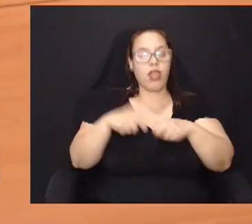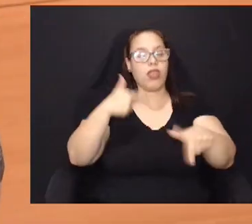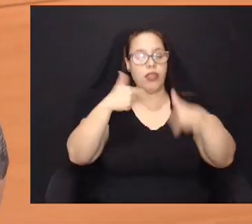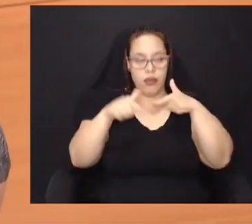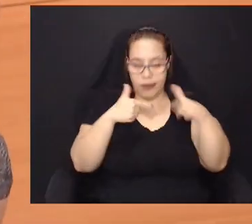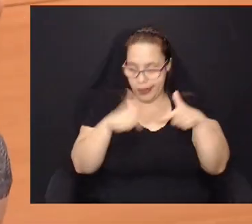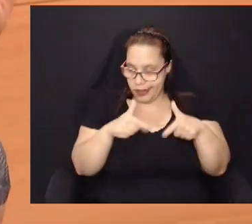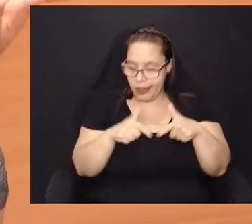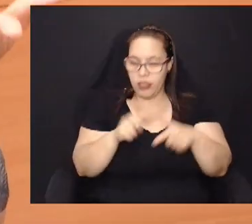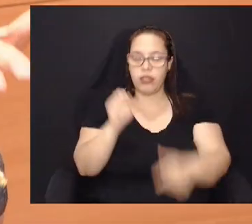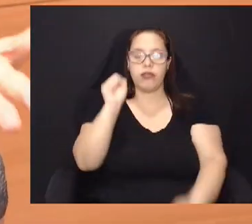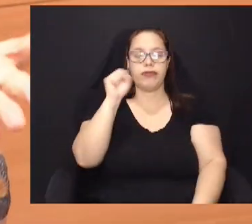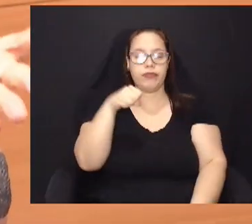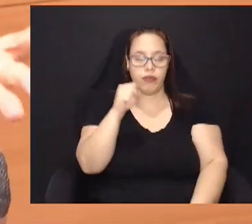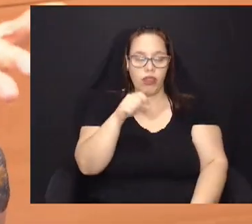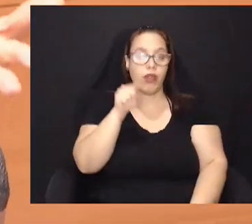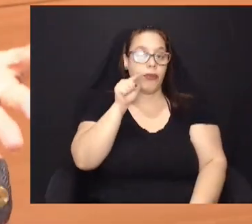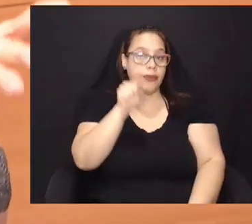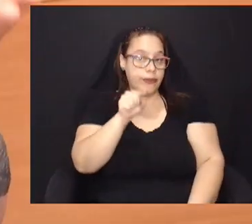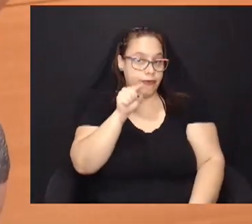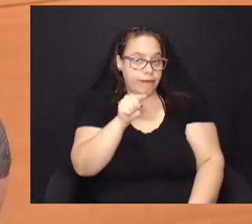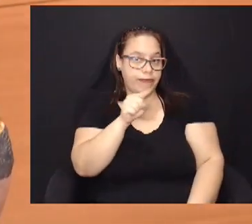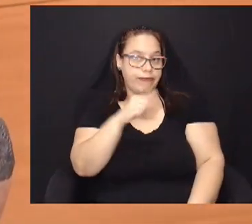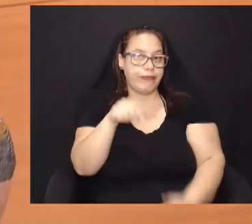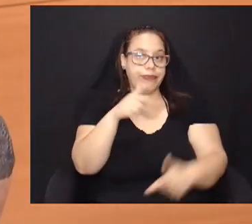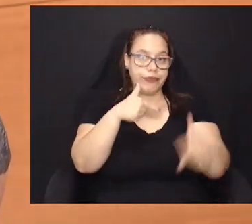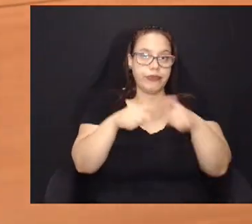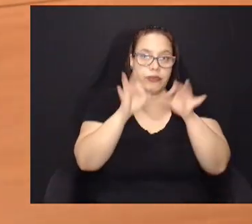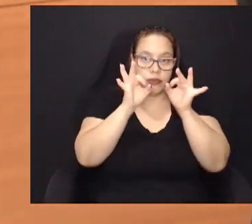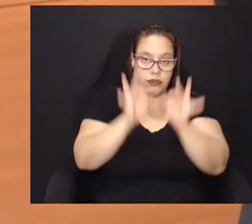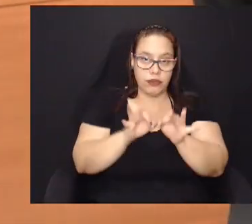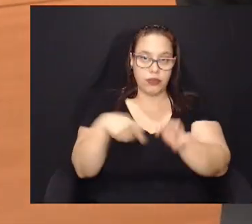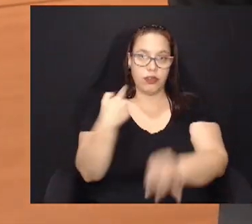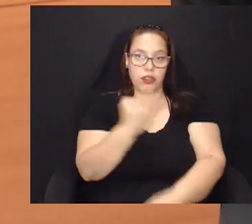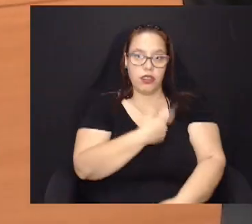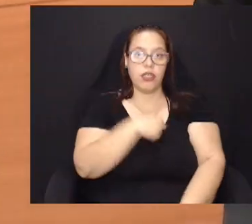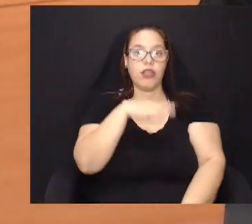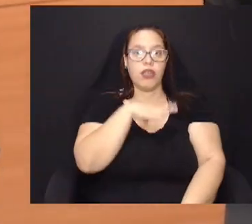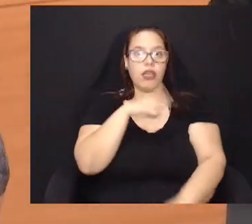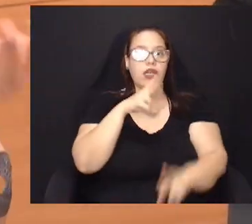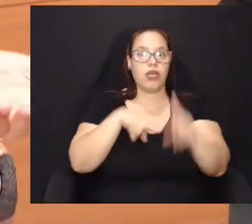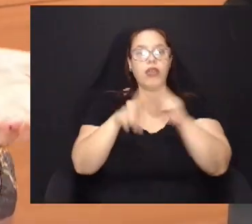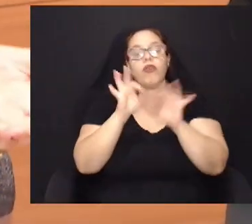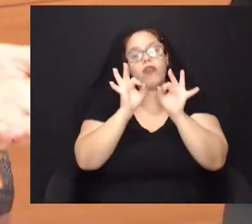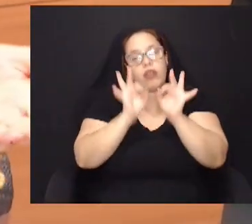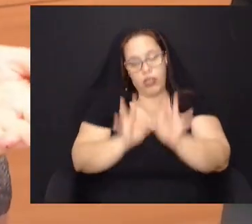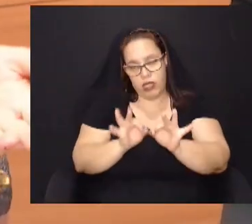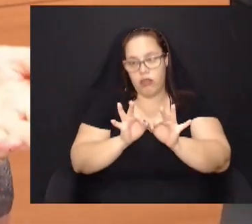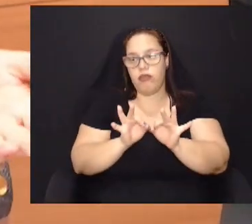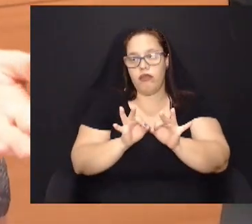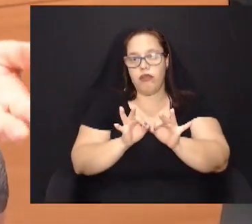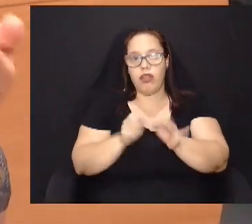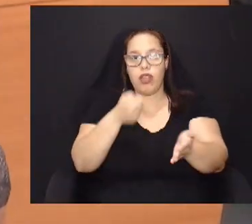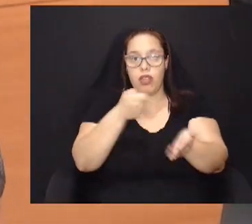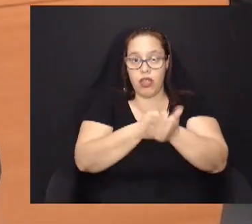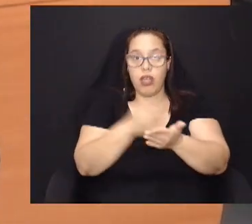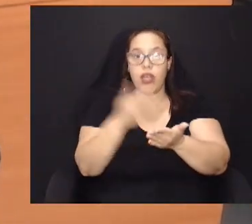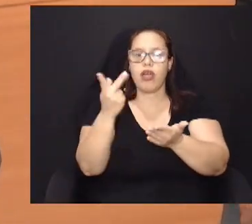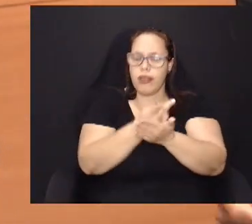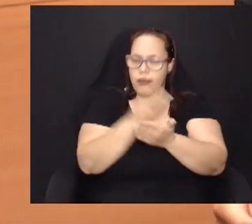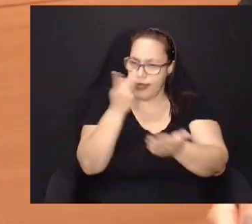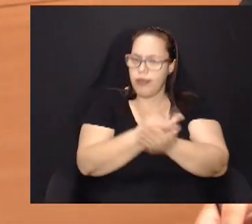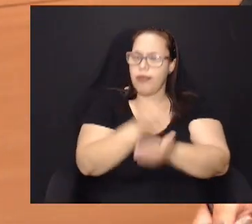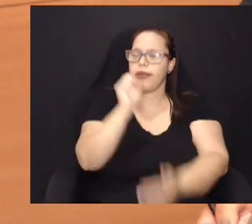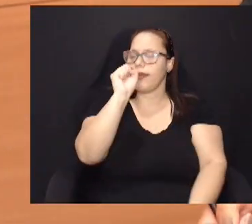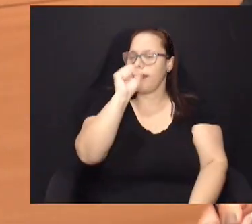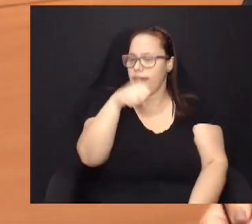forma que, se vocês trabalham certo, o município também fiscaliza certo, a gente pune aqueles que estão errados e